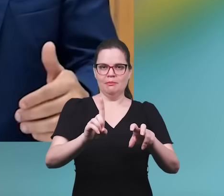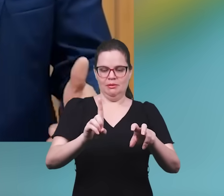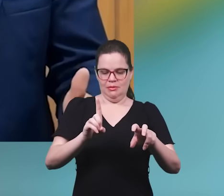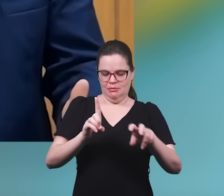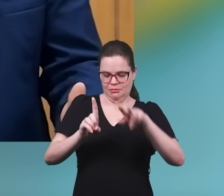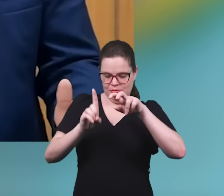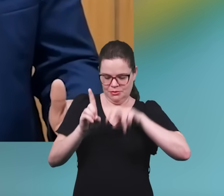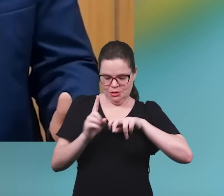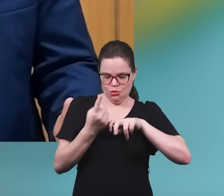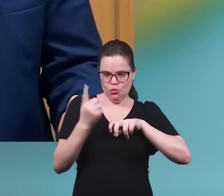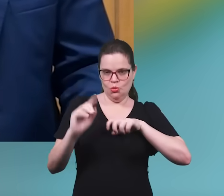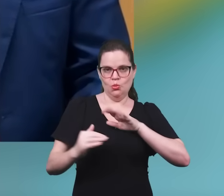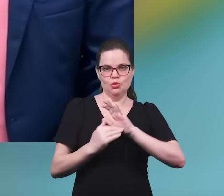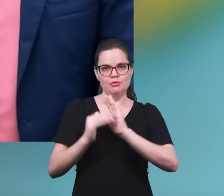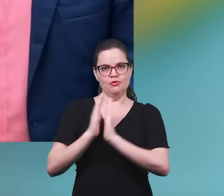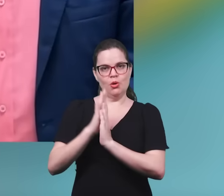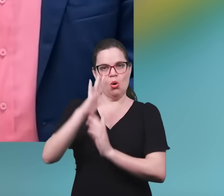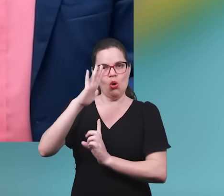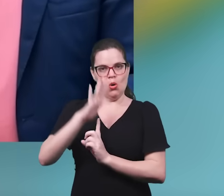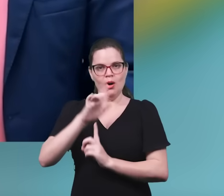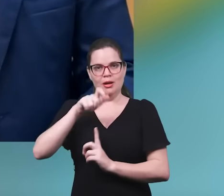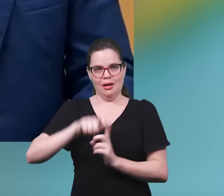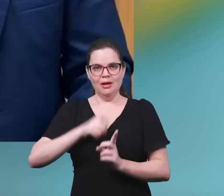fomos orar pela vida dele,